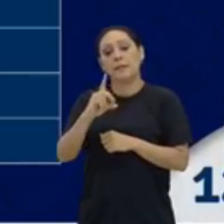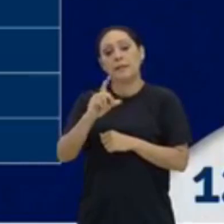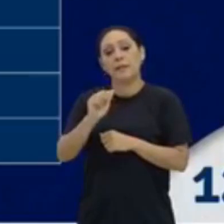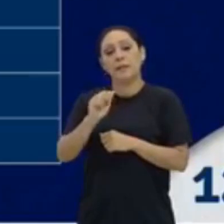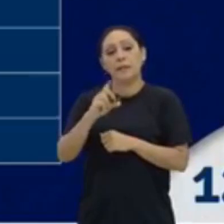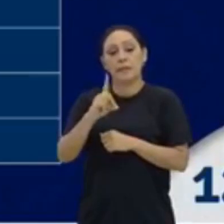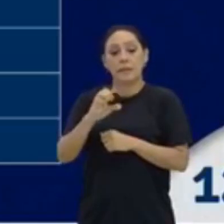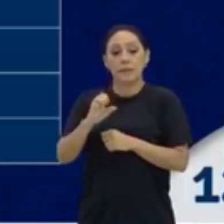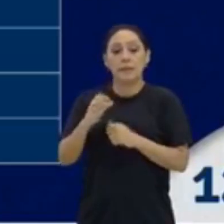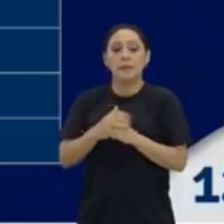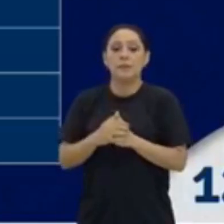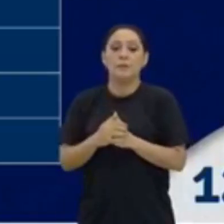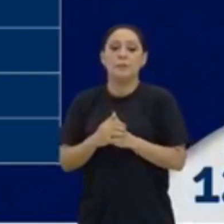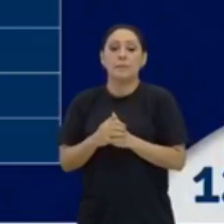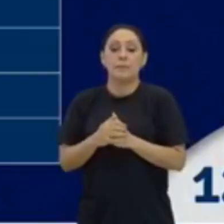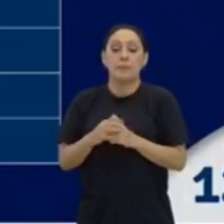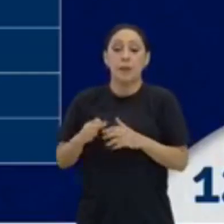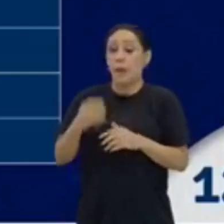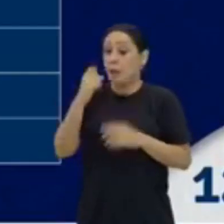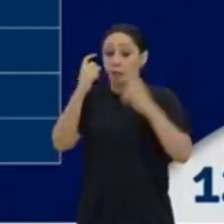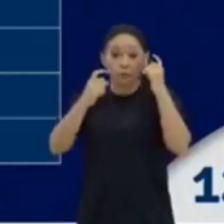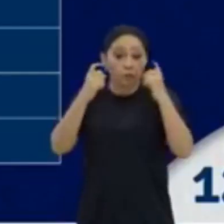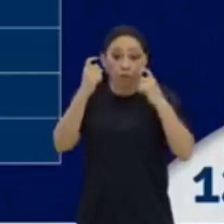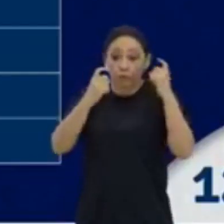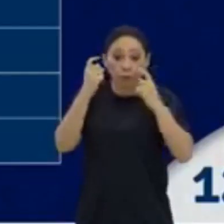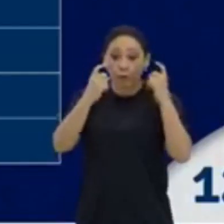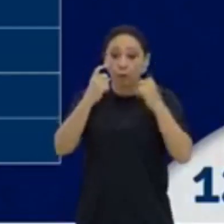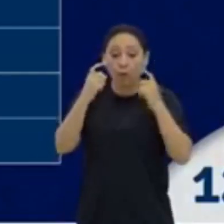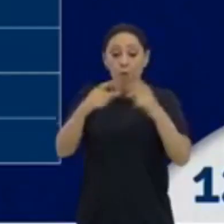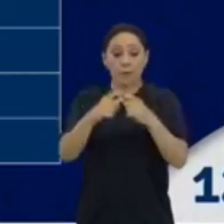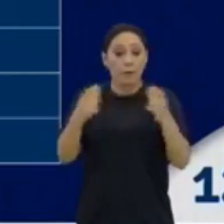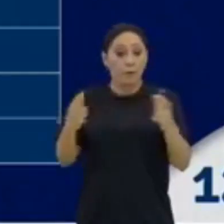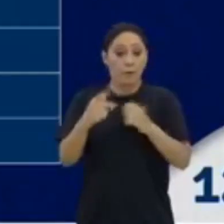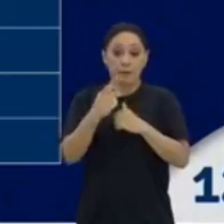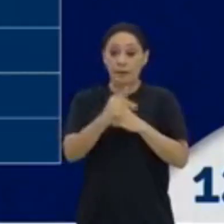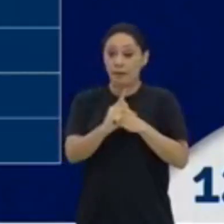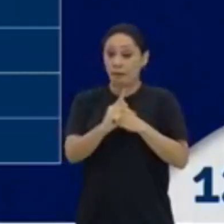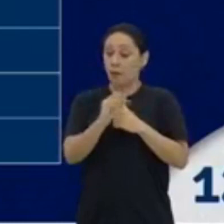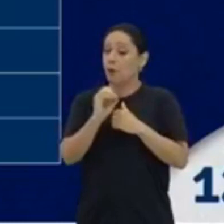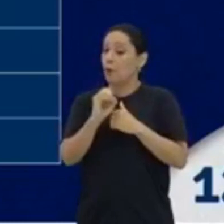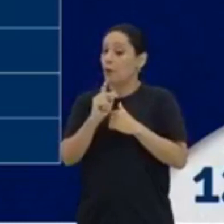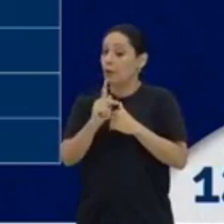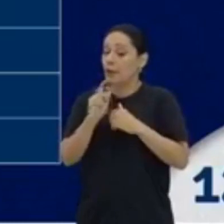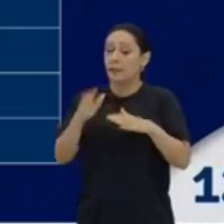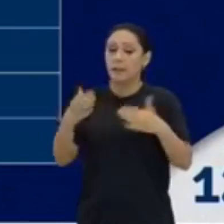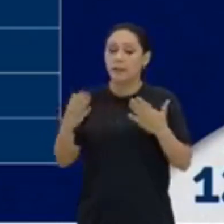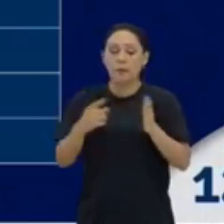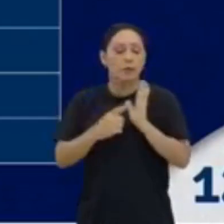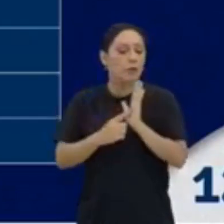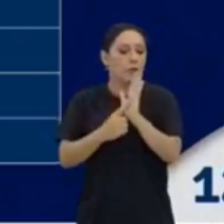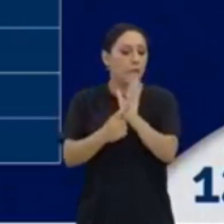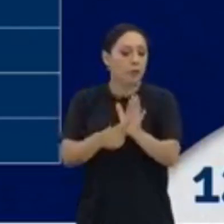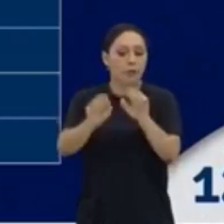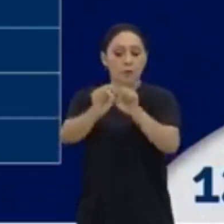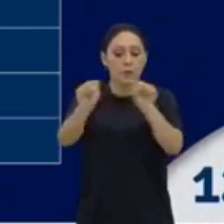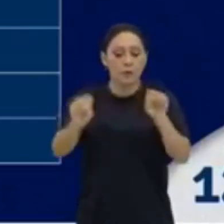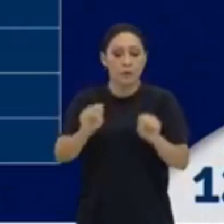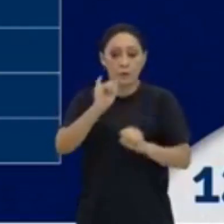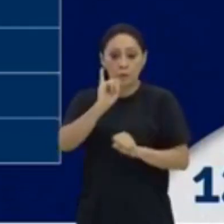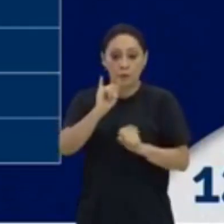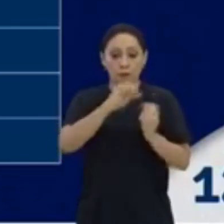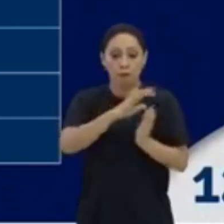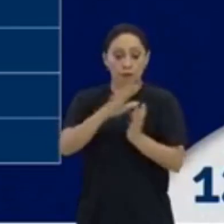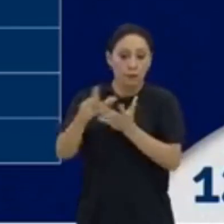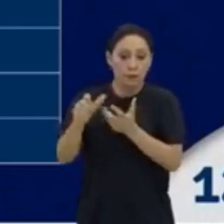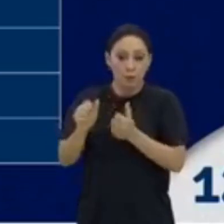elétrica, ampere, temperatura Kelvin. Não te preocupa com essas grandezas, tá certo? Mas só tô te mostrando no sistema internacional de medida